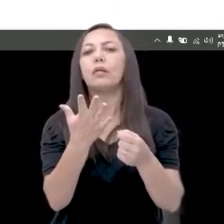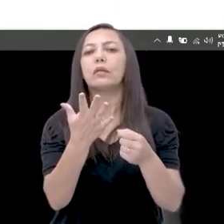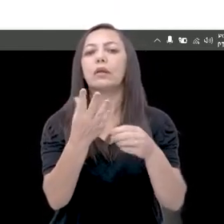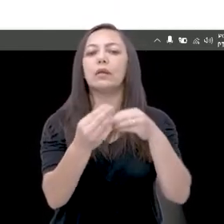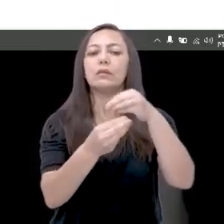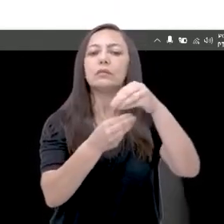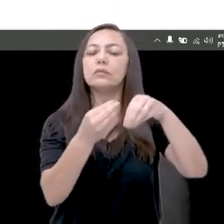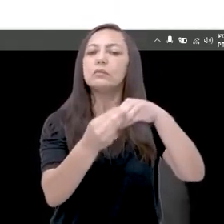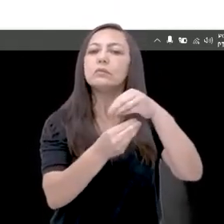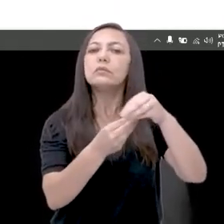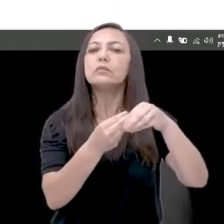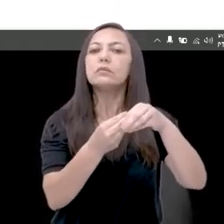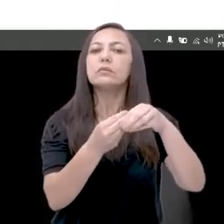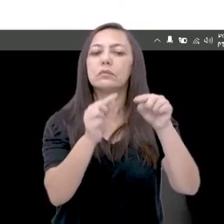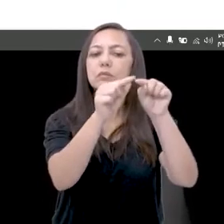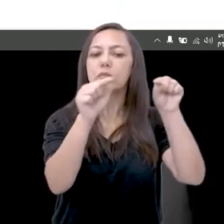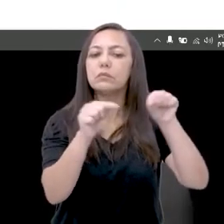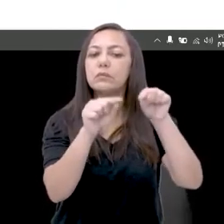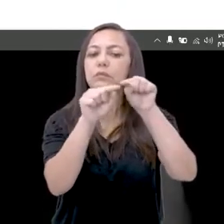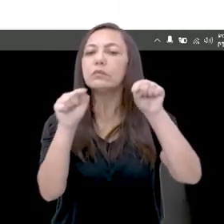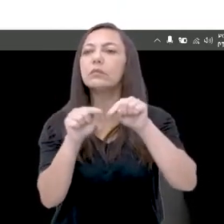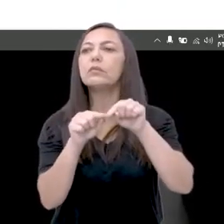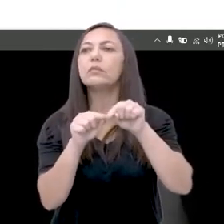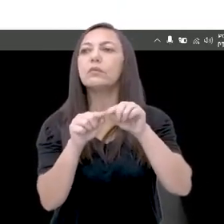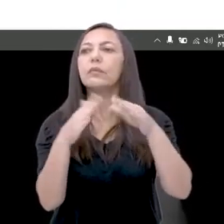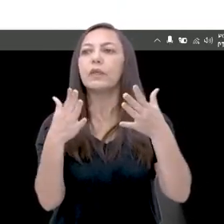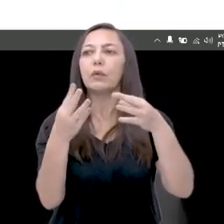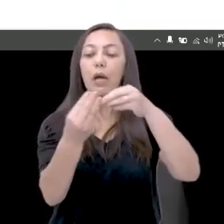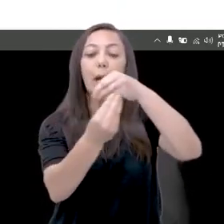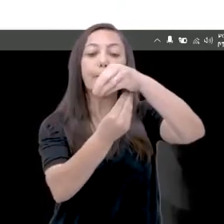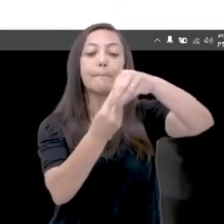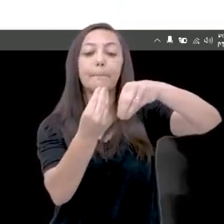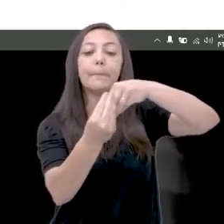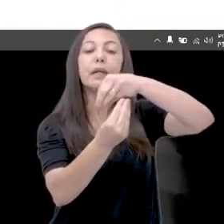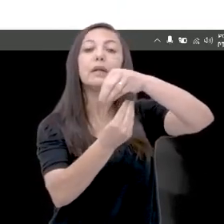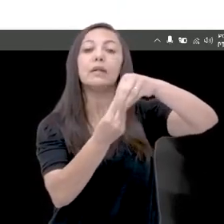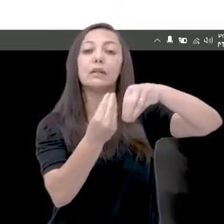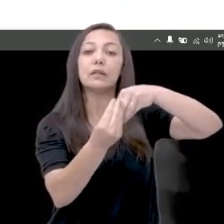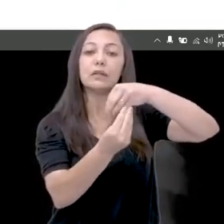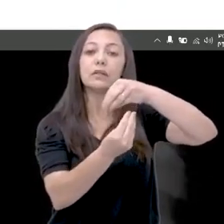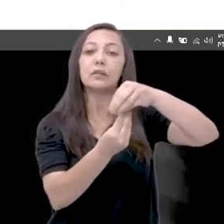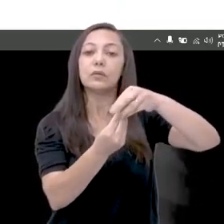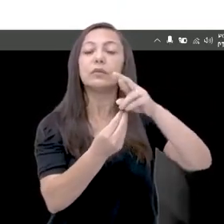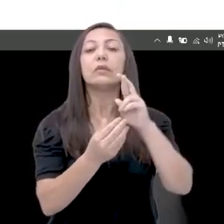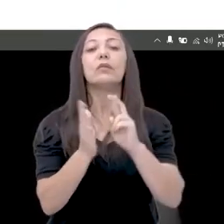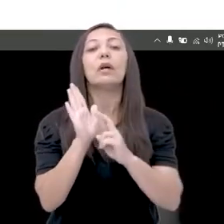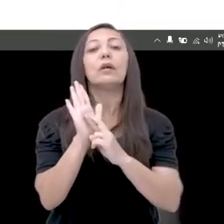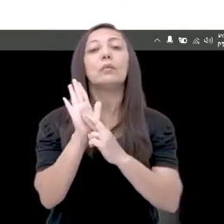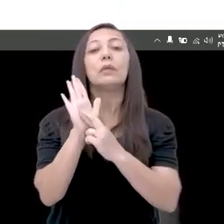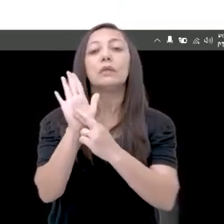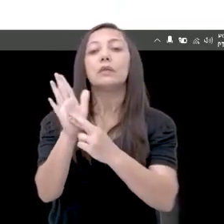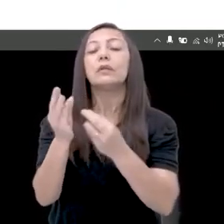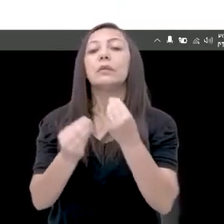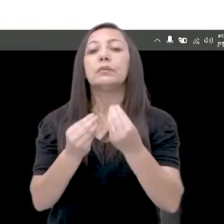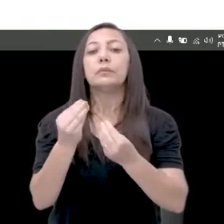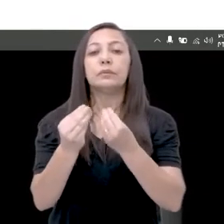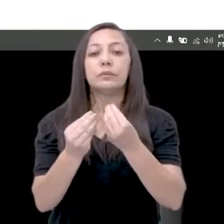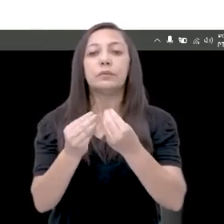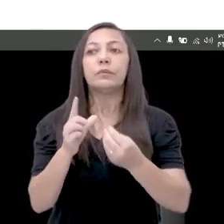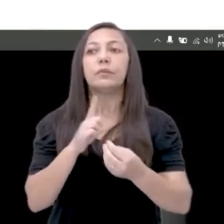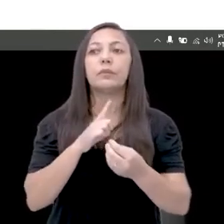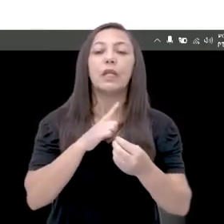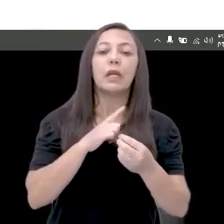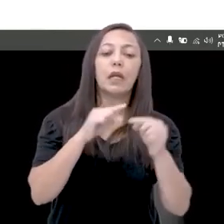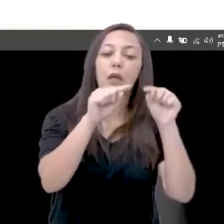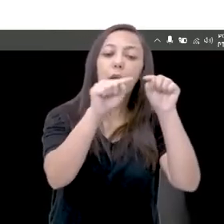tinta obtida na mistura. Então, ó, essa mistura aqui, vou continuar representando dessa maneira.